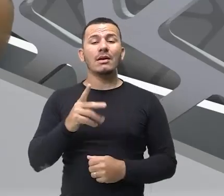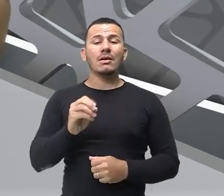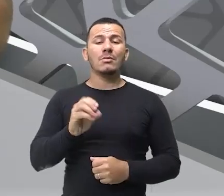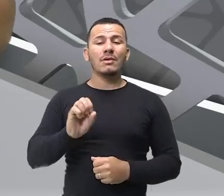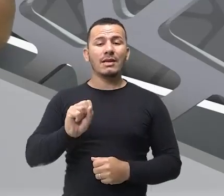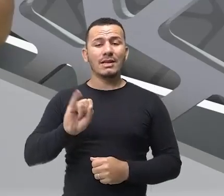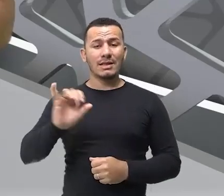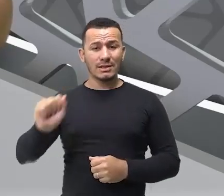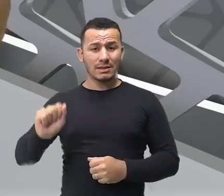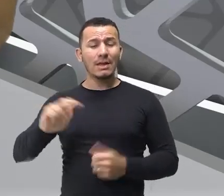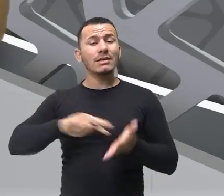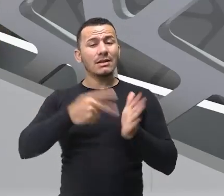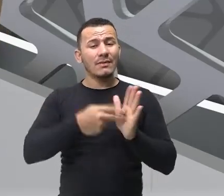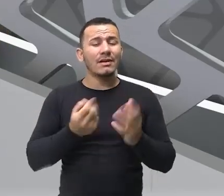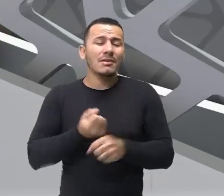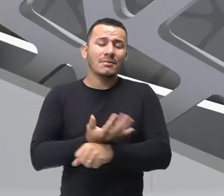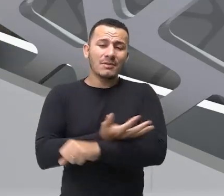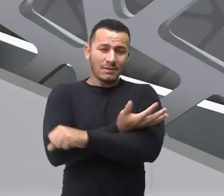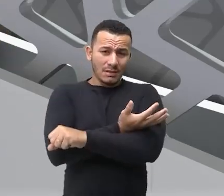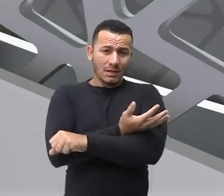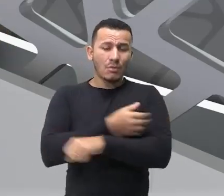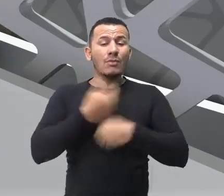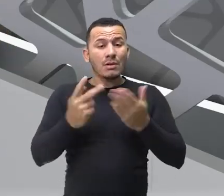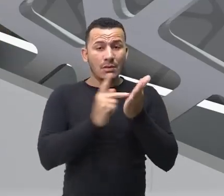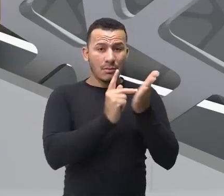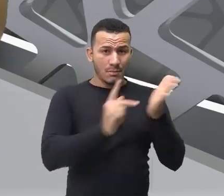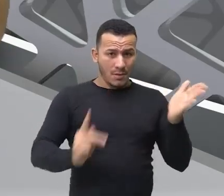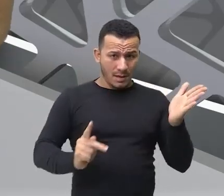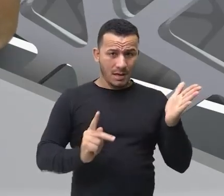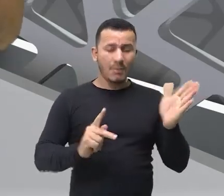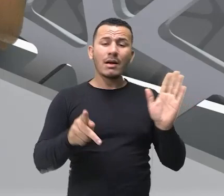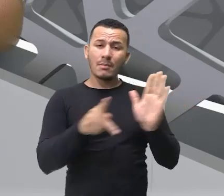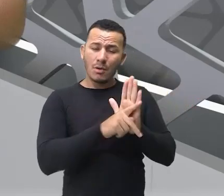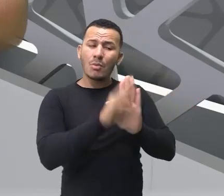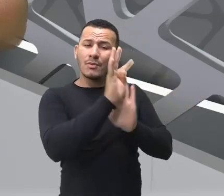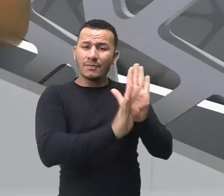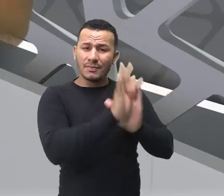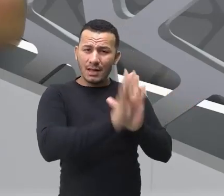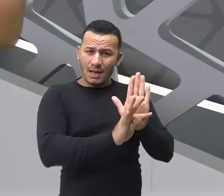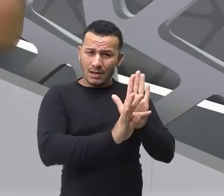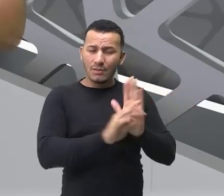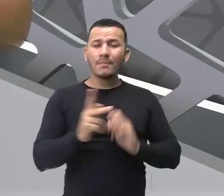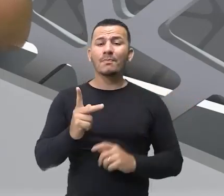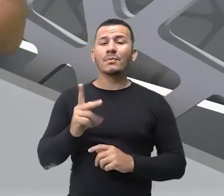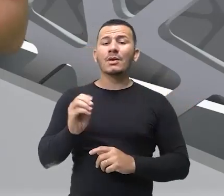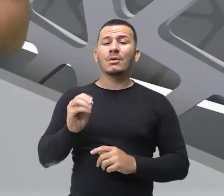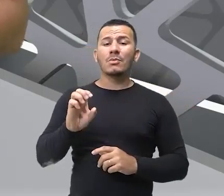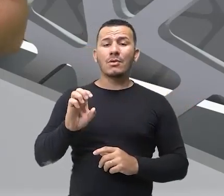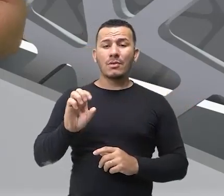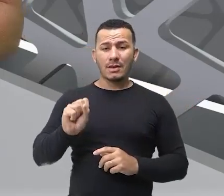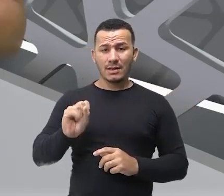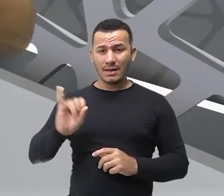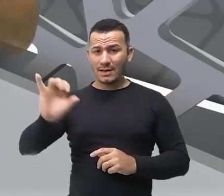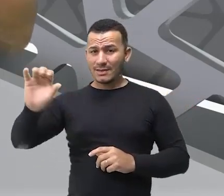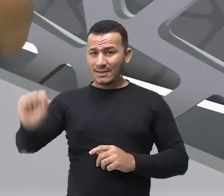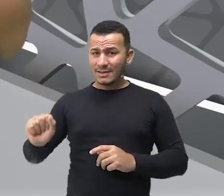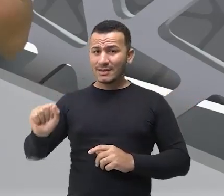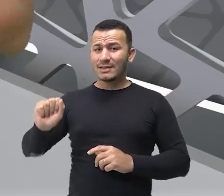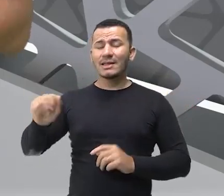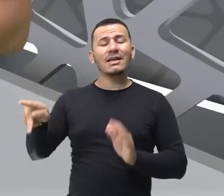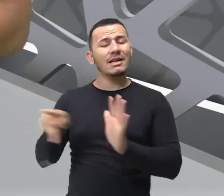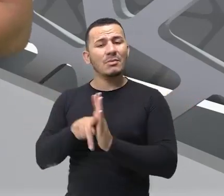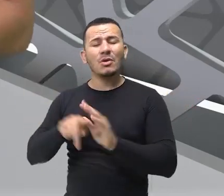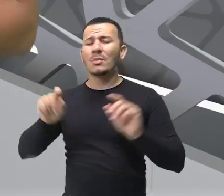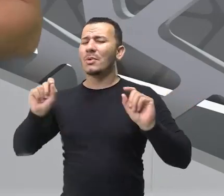emoção que a gente sente. Então, quando a gente fala em poema, estamos falando no texto, ok? Quando falamos